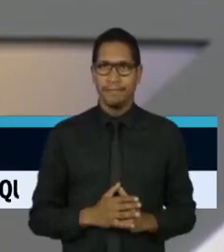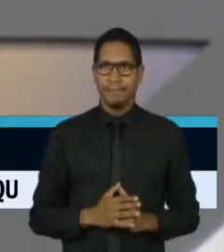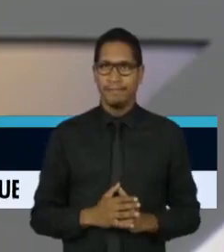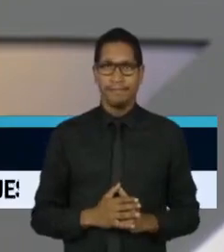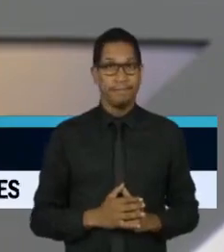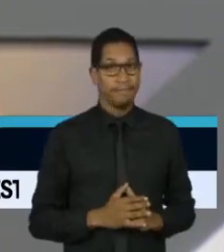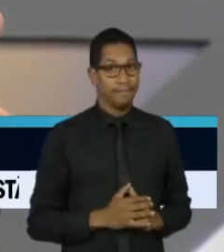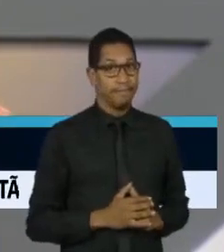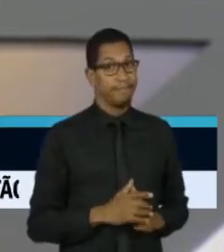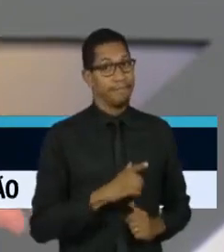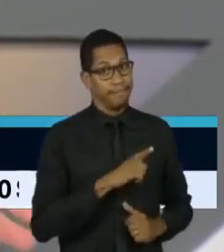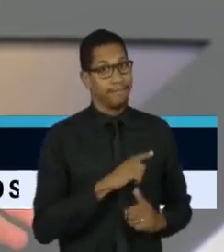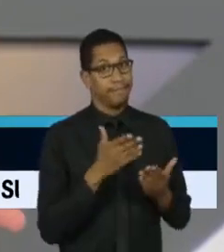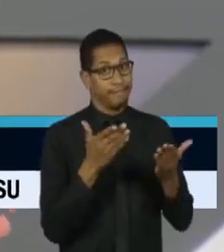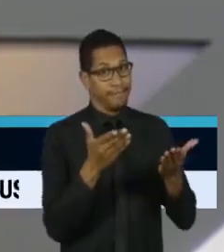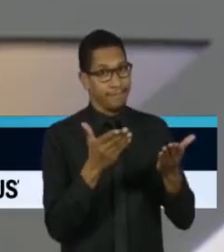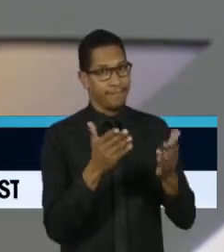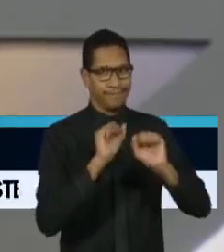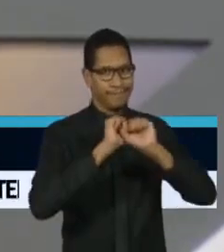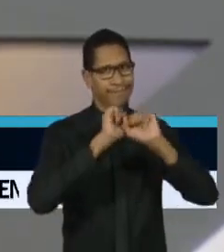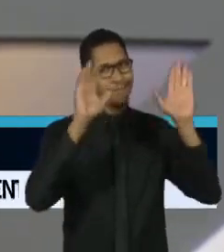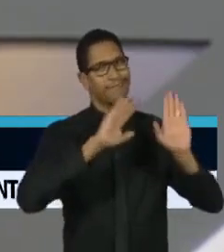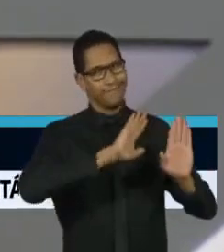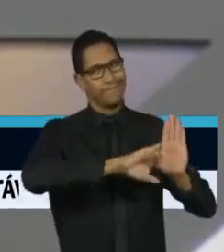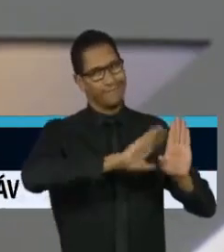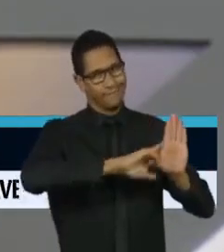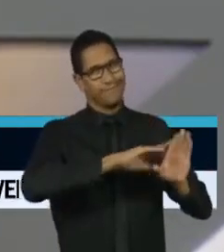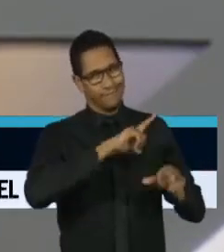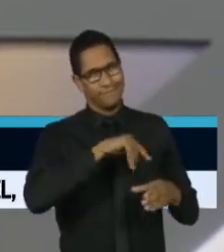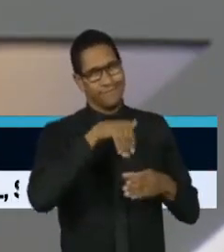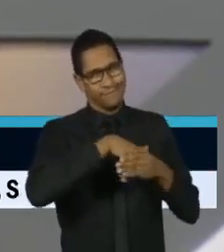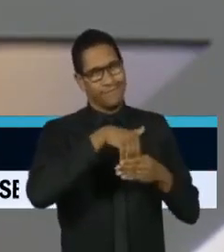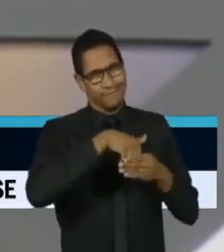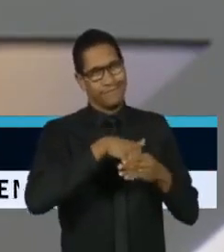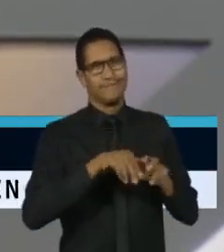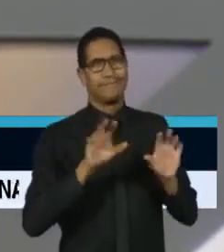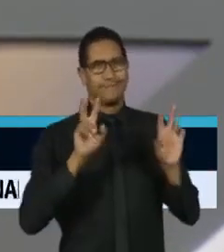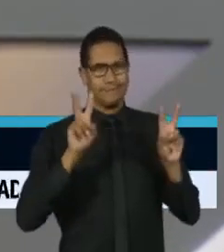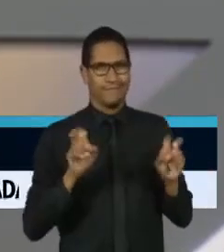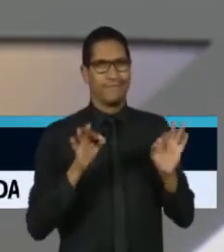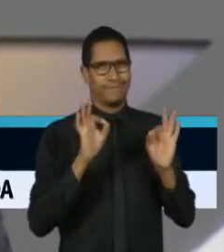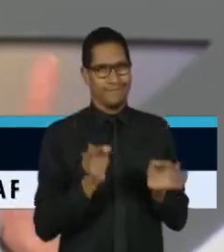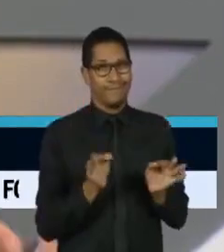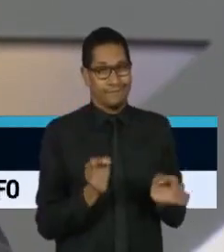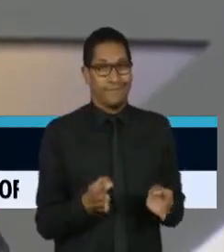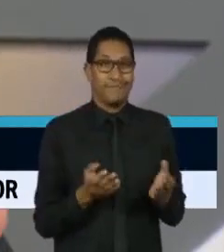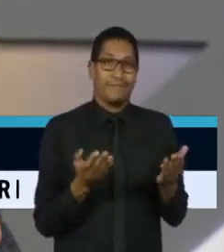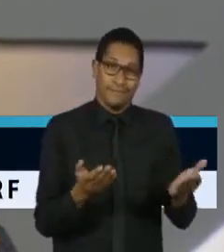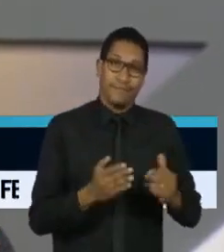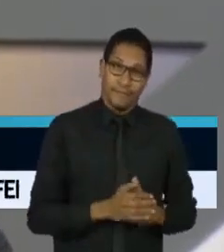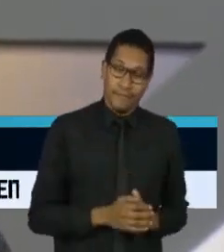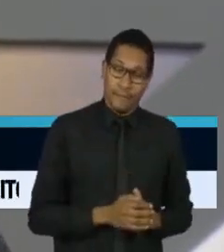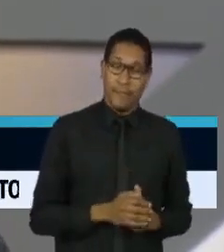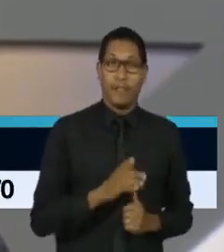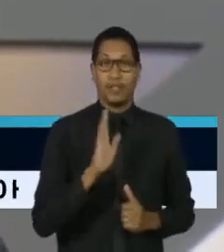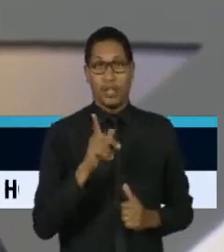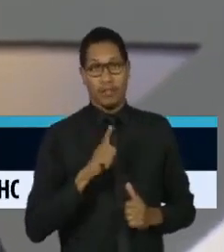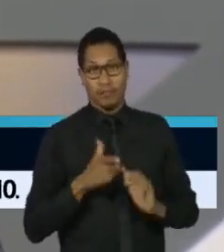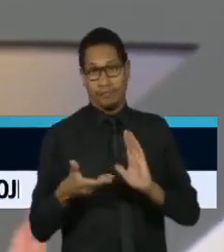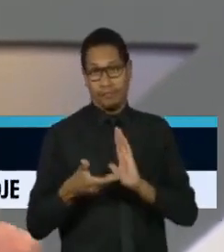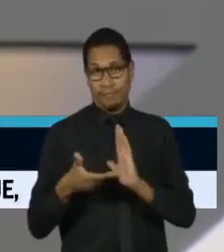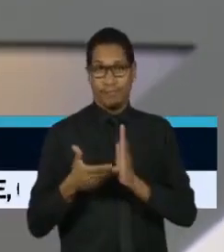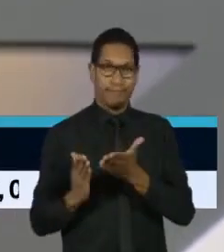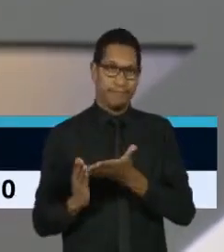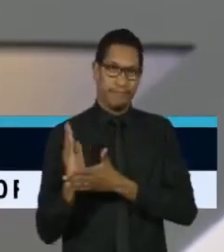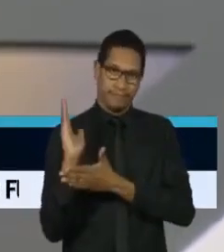que tem um objetivo eleitoral Claro é e tive faz uma pressão sobre o Senado me dizer já foi aprovada na